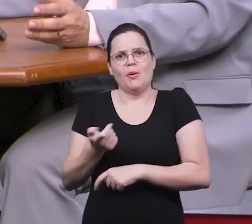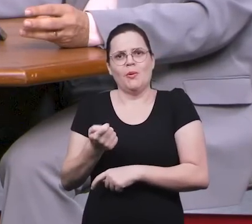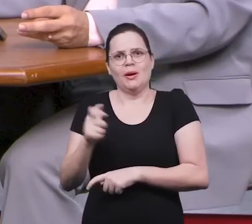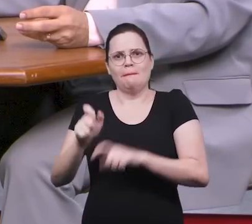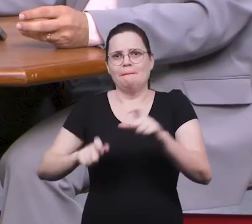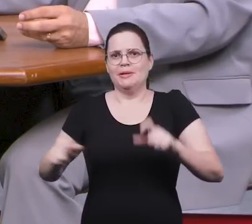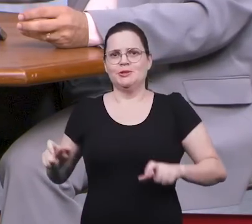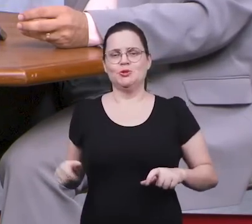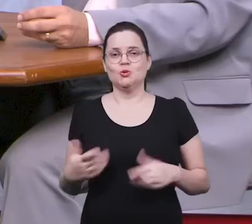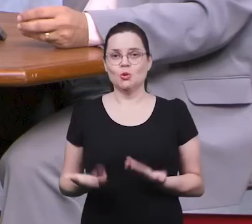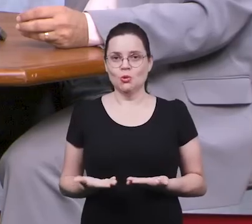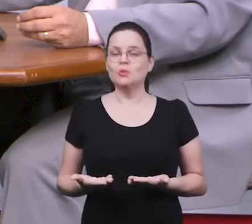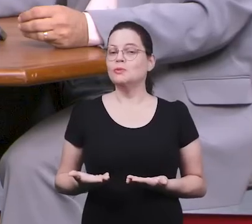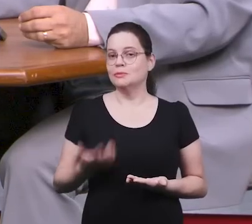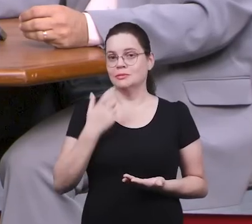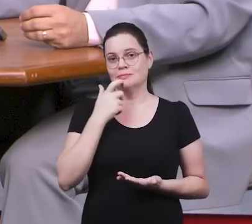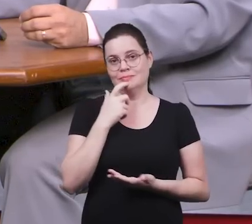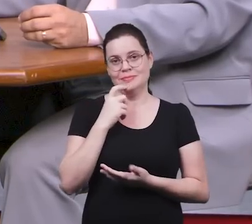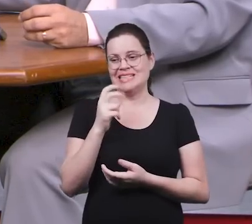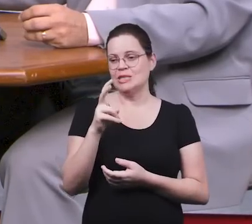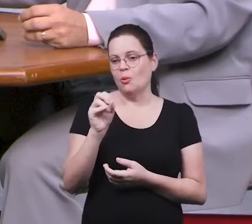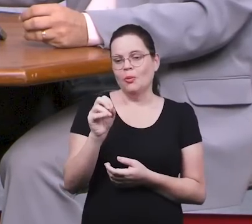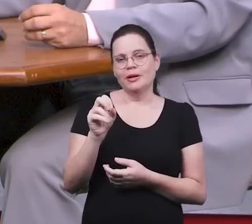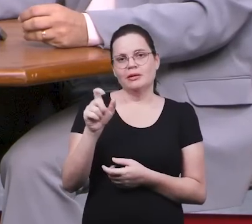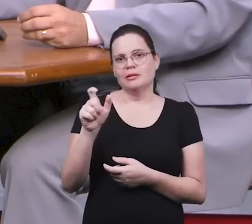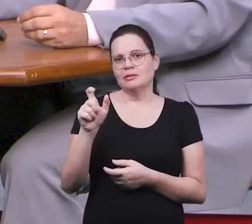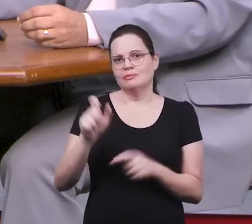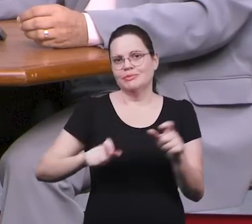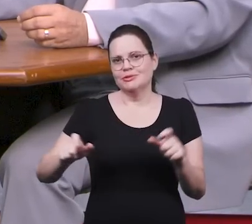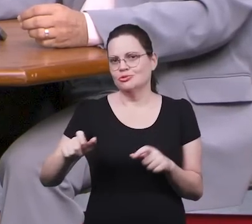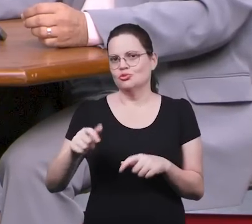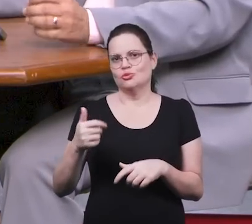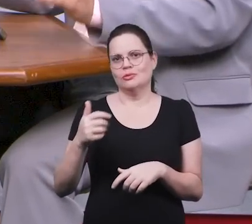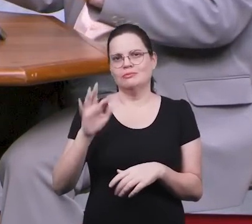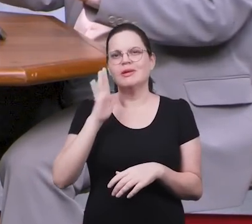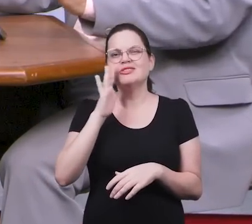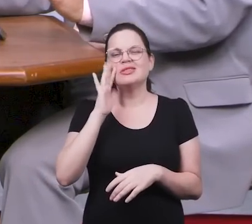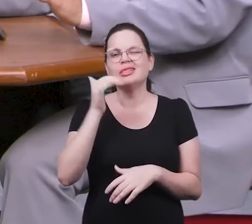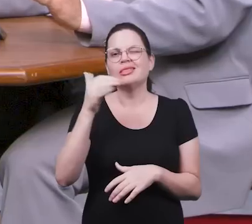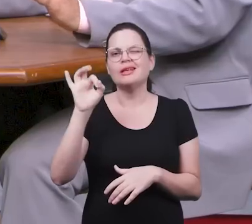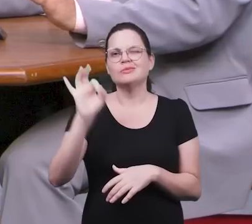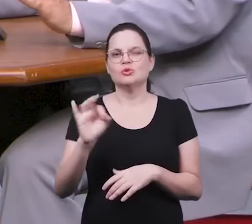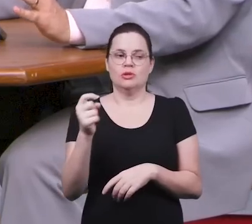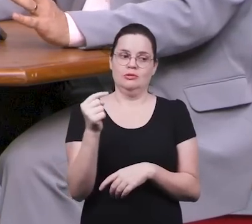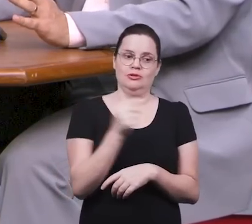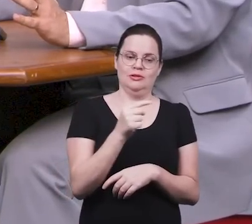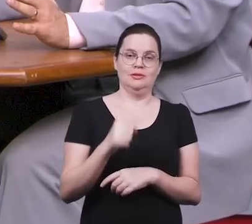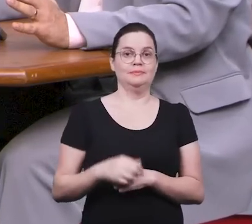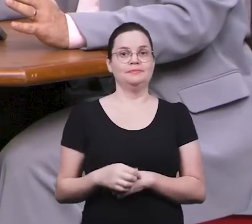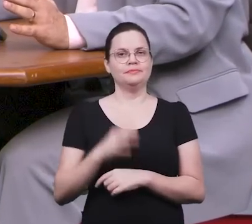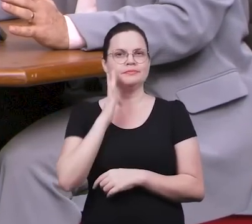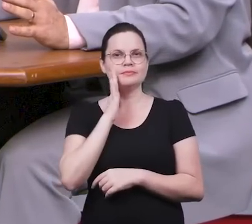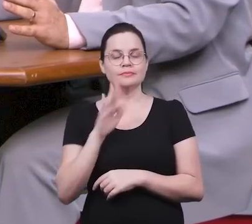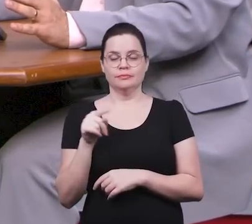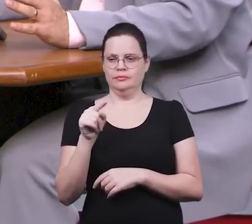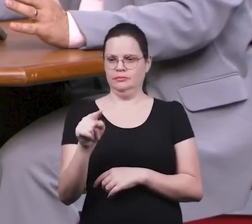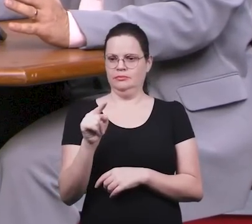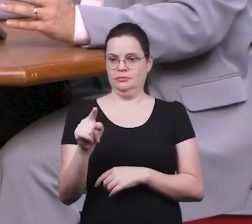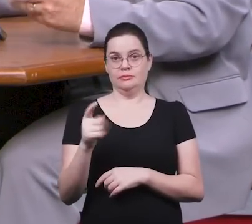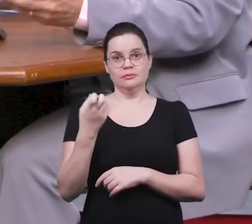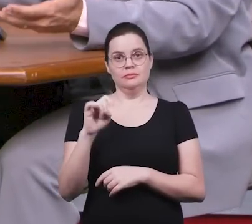de membros, talvez 10% dos membros que ele tinha anteriormente. E aí eu fico imaginando, o companheiro naquele